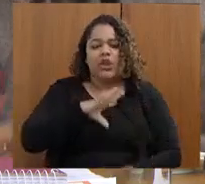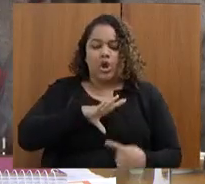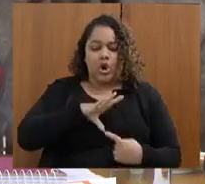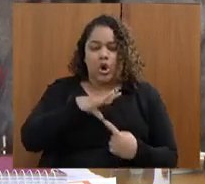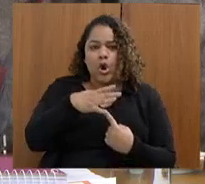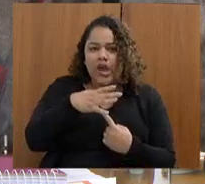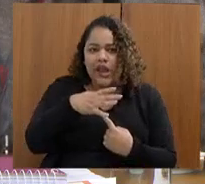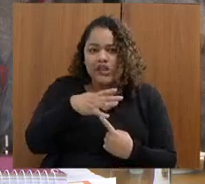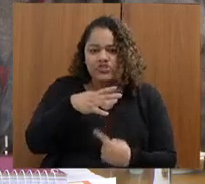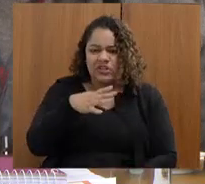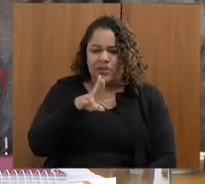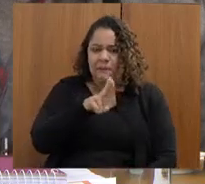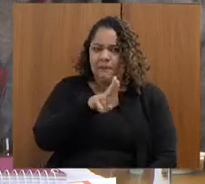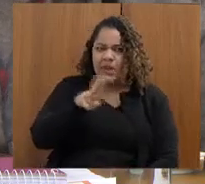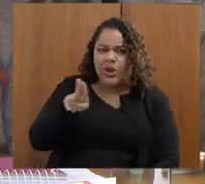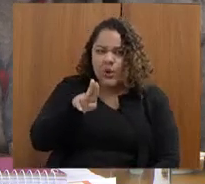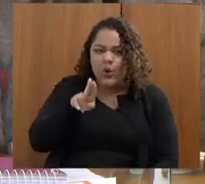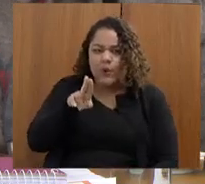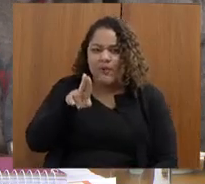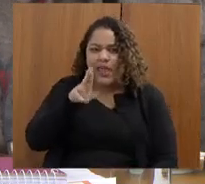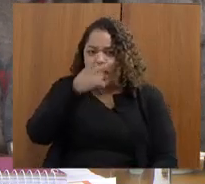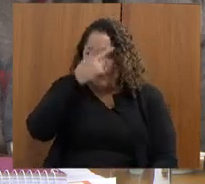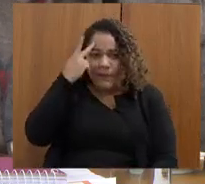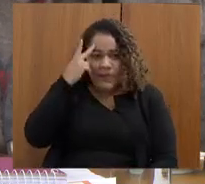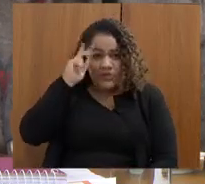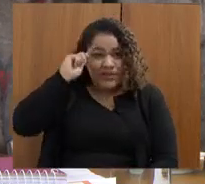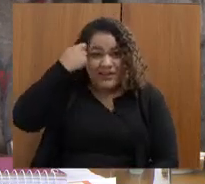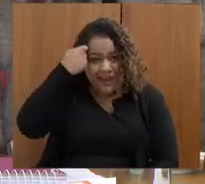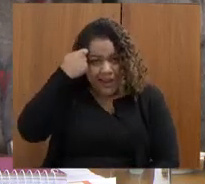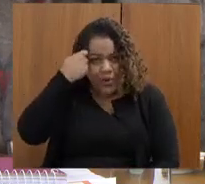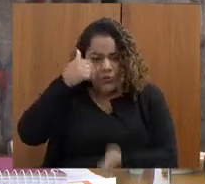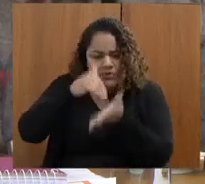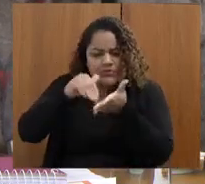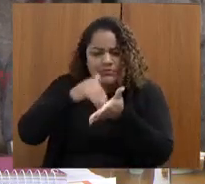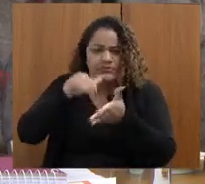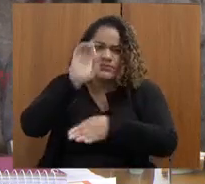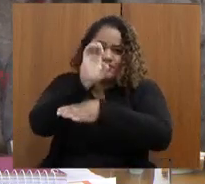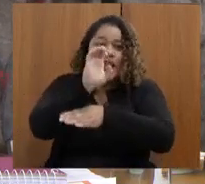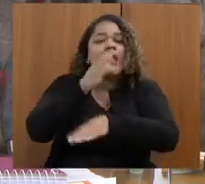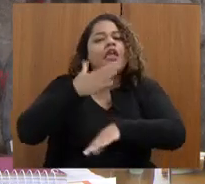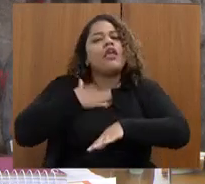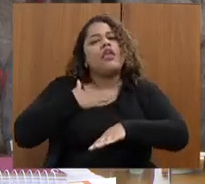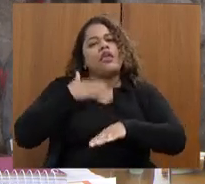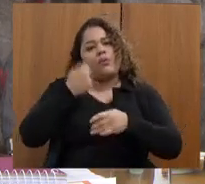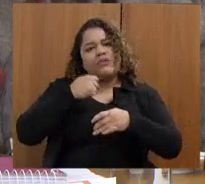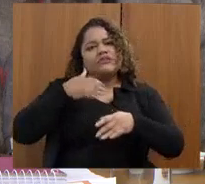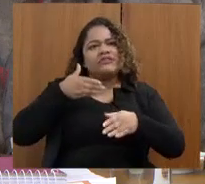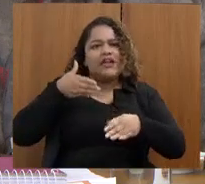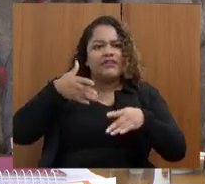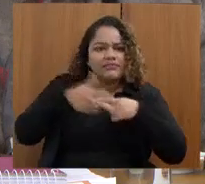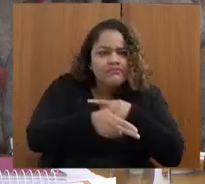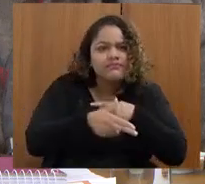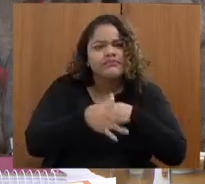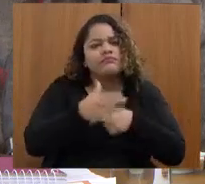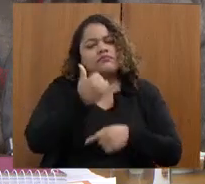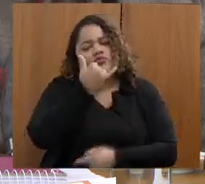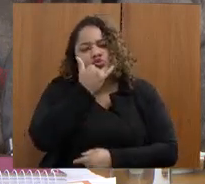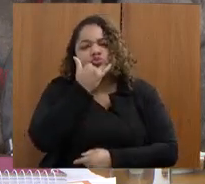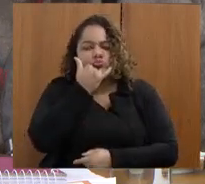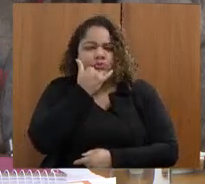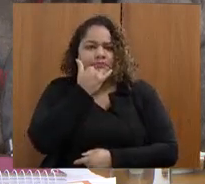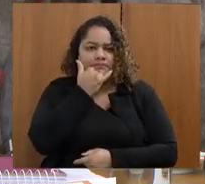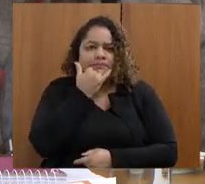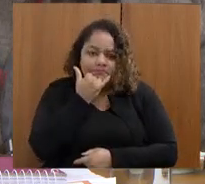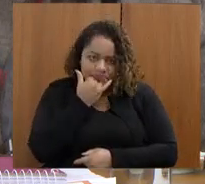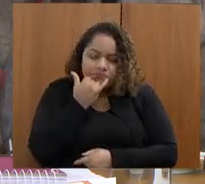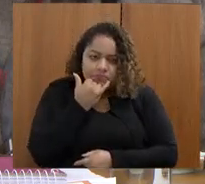para nomear um negro para secretário de estado eu deveria ter interrompido eu te peço desculpas